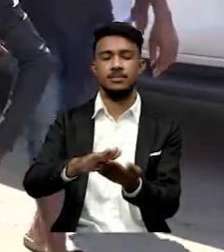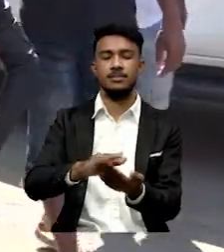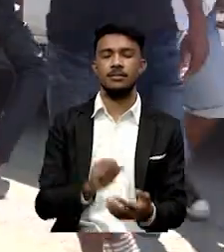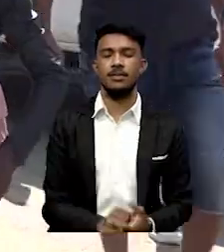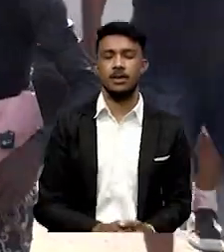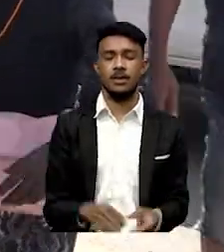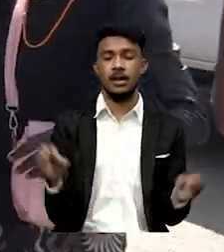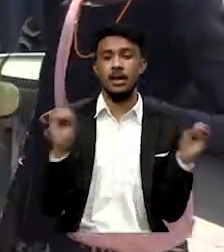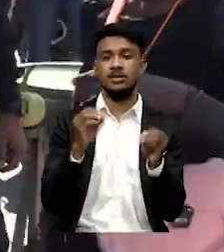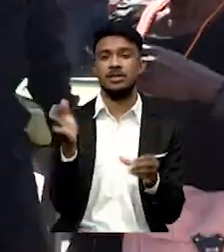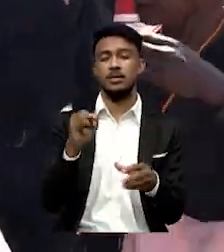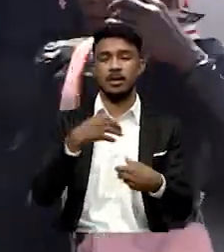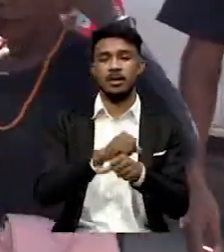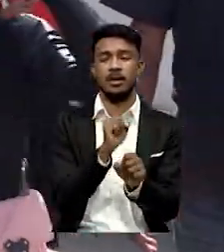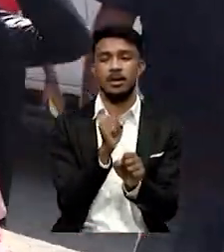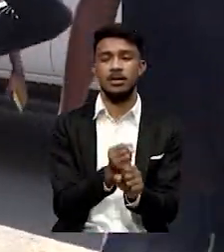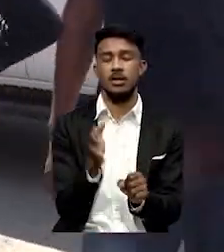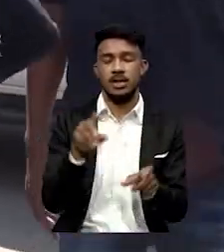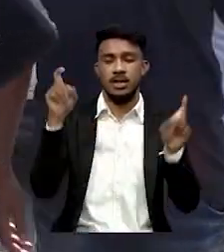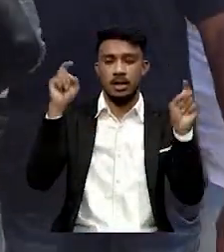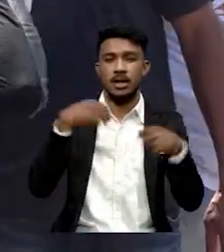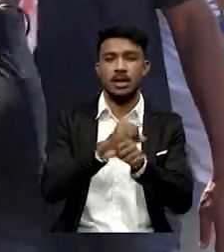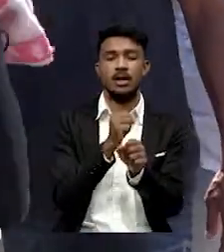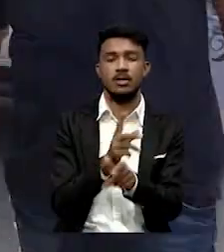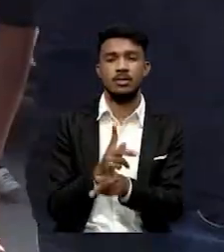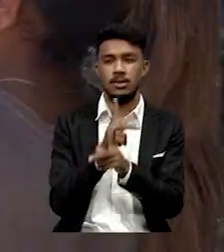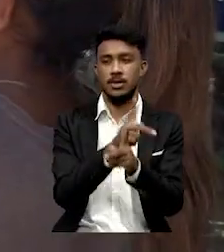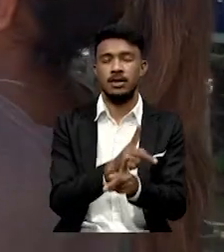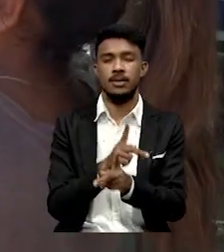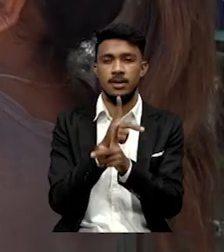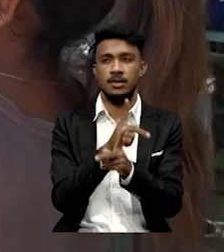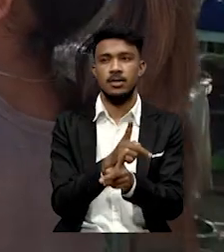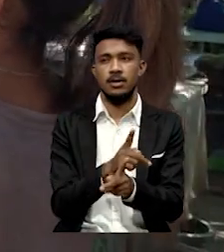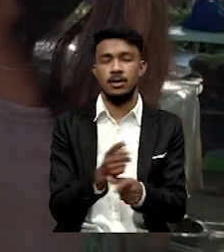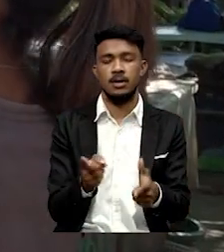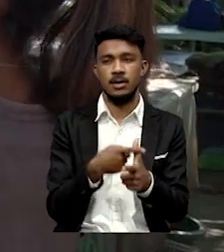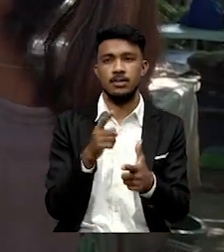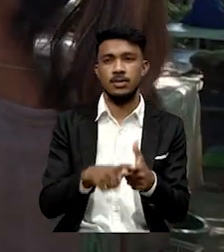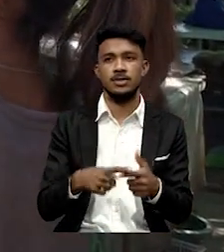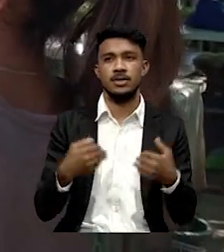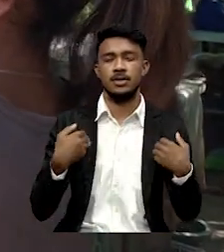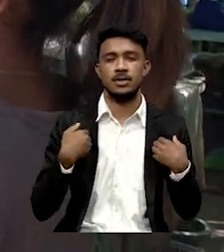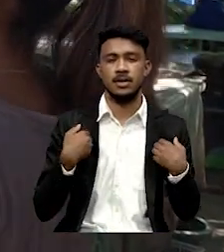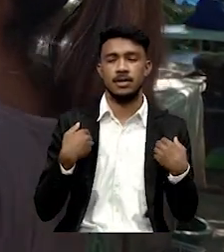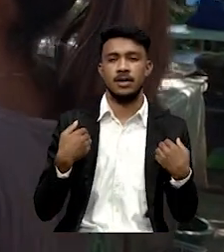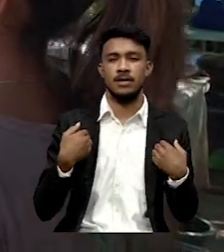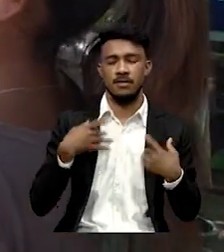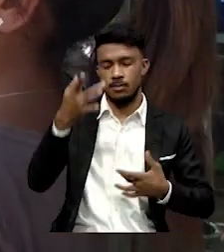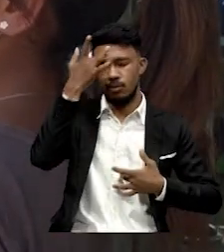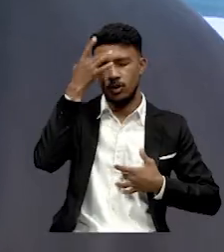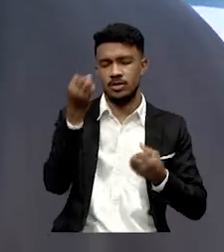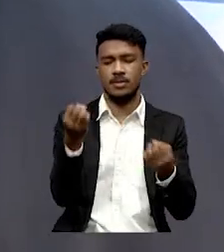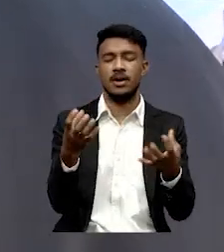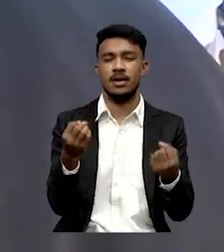la osir ma kalo limpeza sira ten kalo monitoramento ne da loma bel modo mosu moras barak ko yo wen